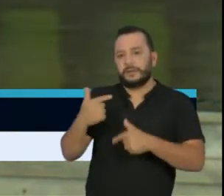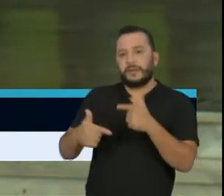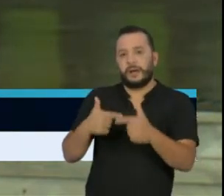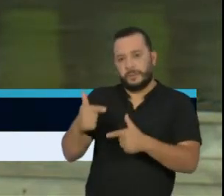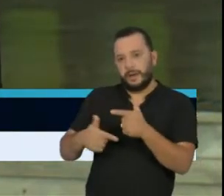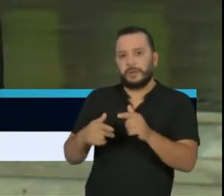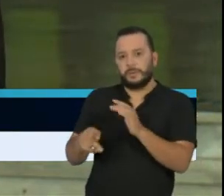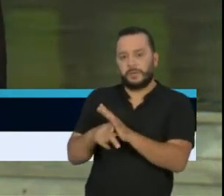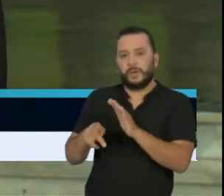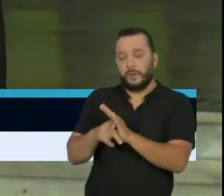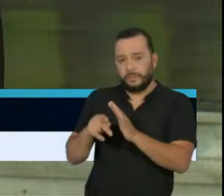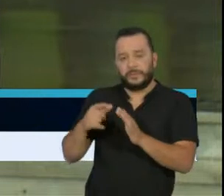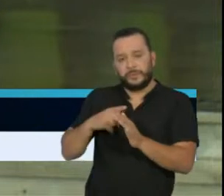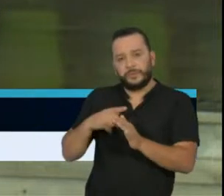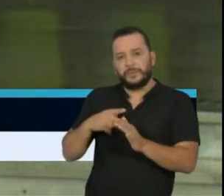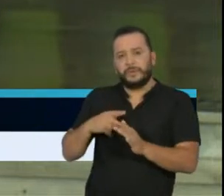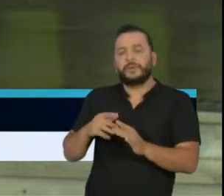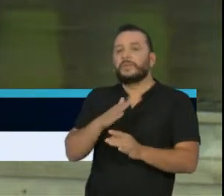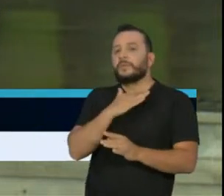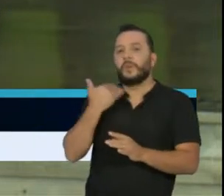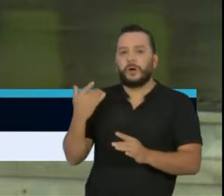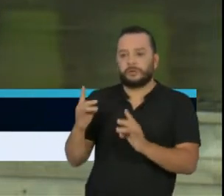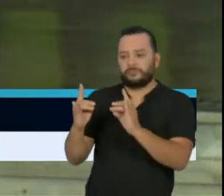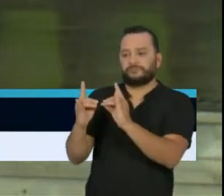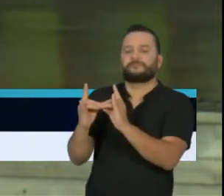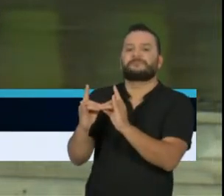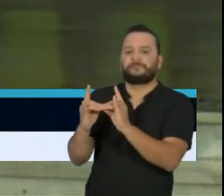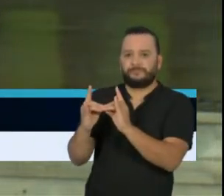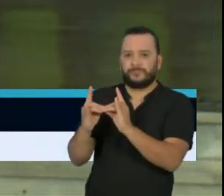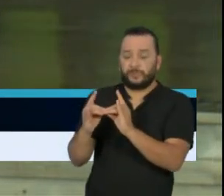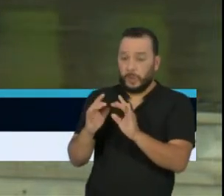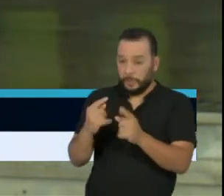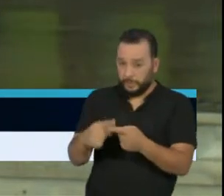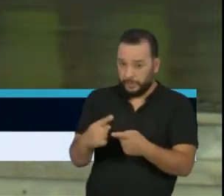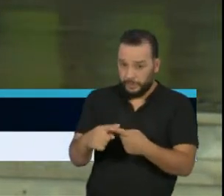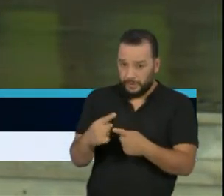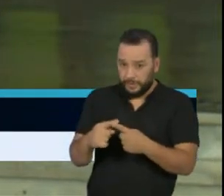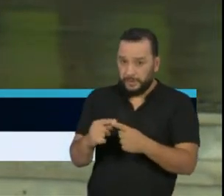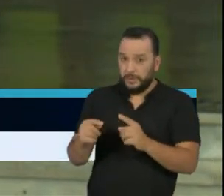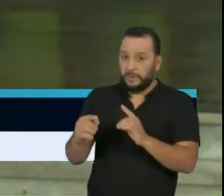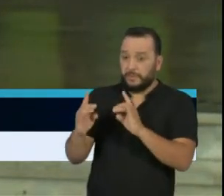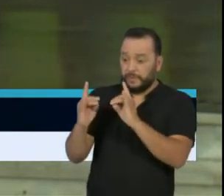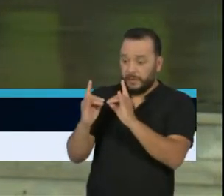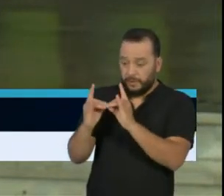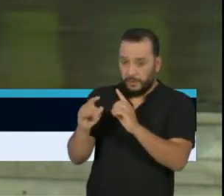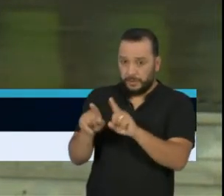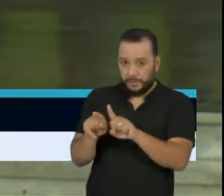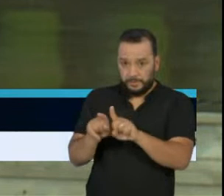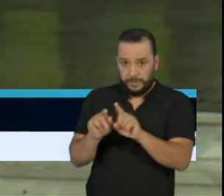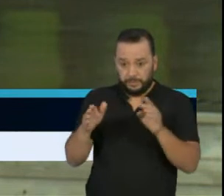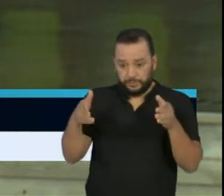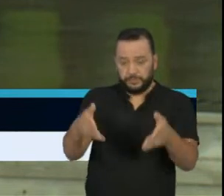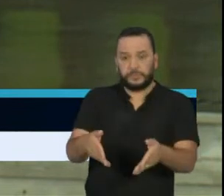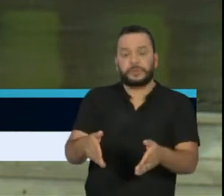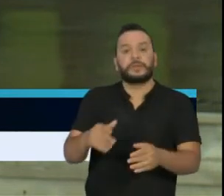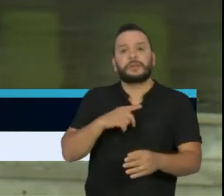de São Paulo, para que todos os velórios e sepultamentos que acontecem nos cemitérios